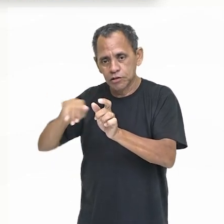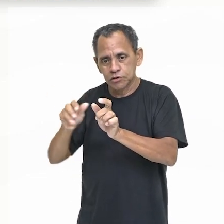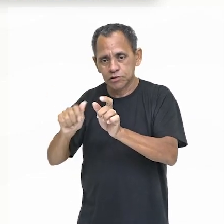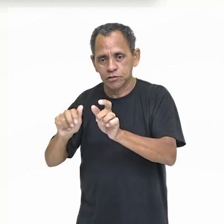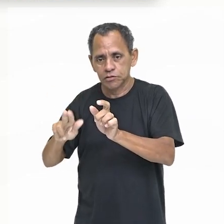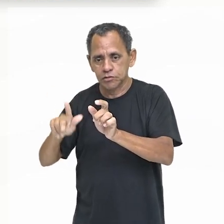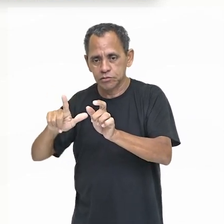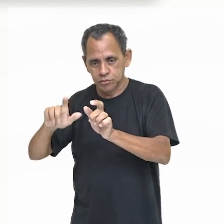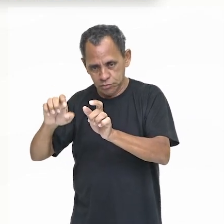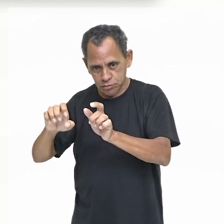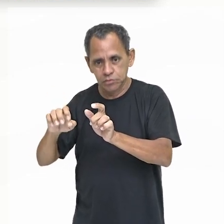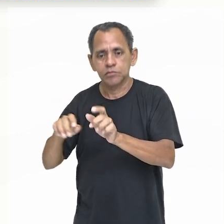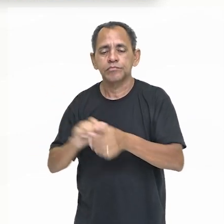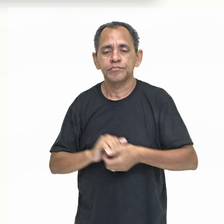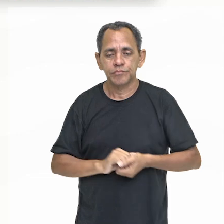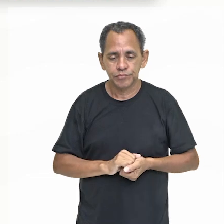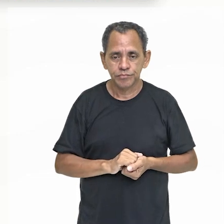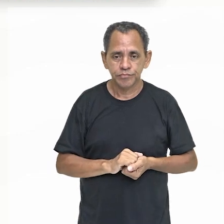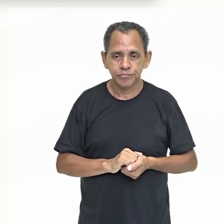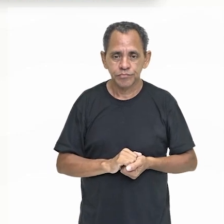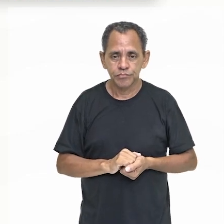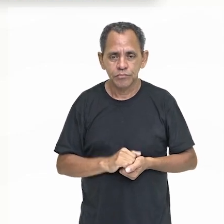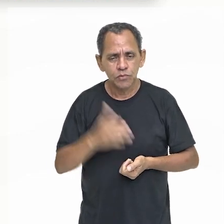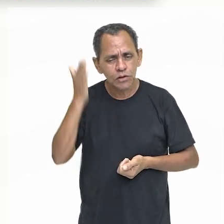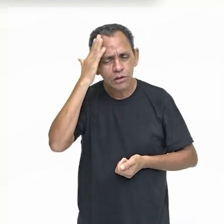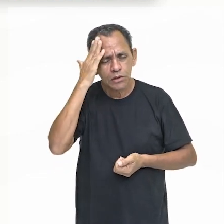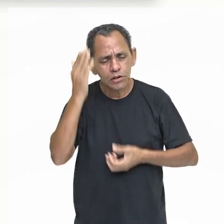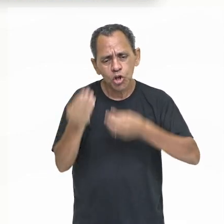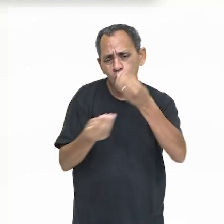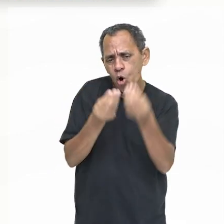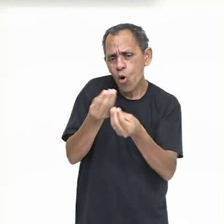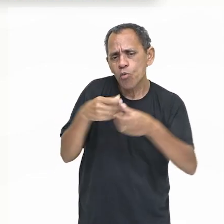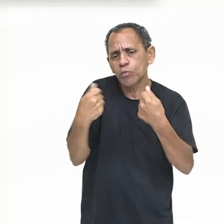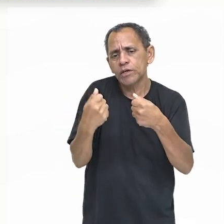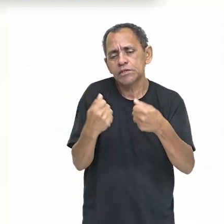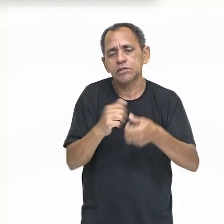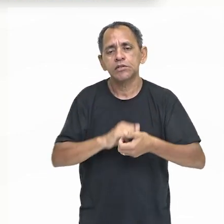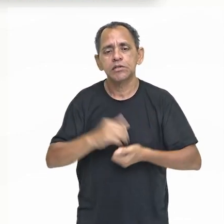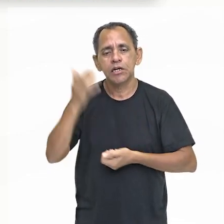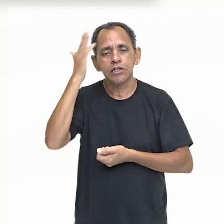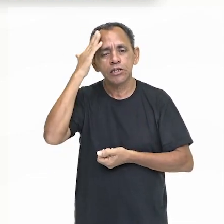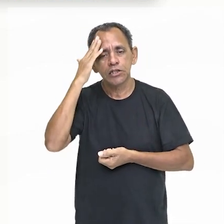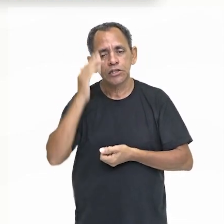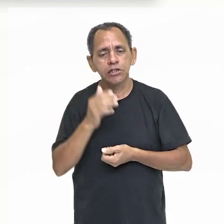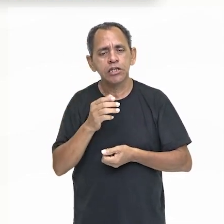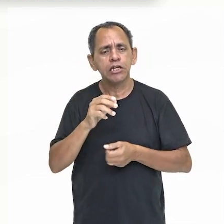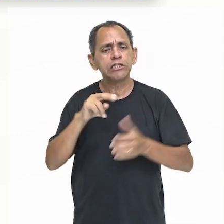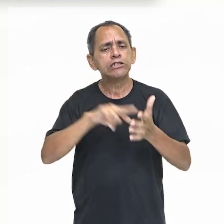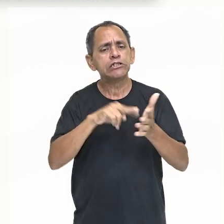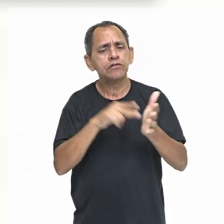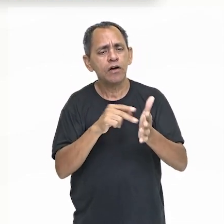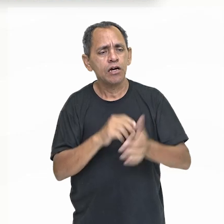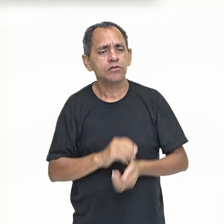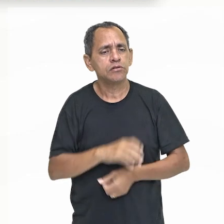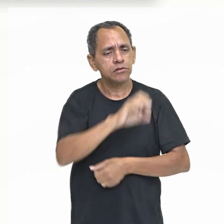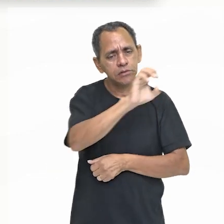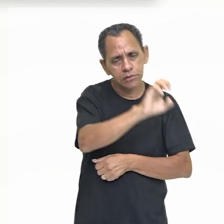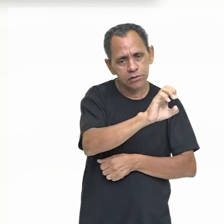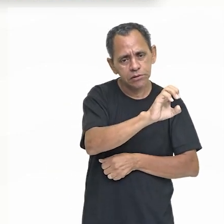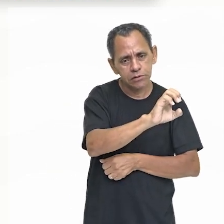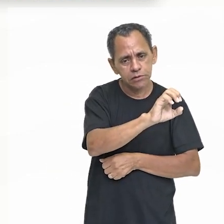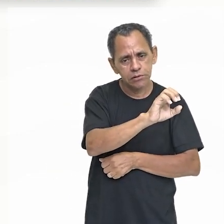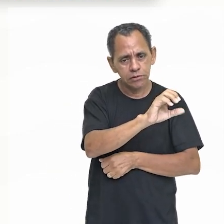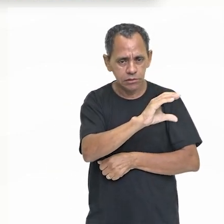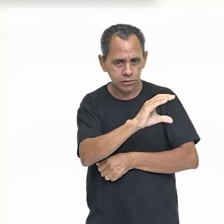aí para que a gente compreenda essa energia mecânica é necessário então que a gente entenda o que é energia cinética e o que é a energia